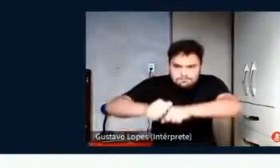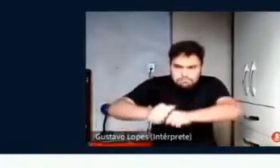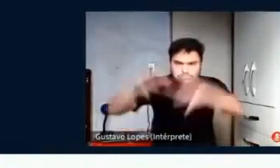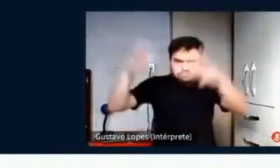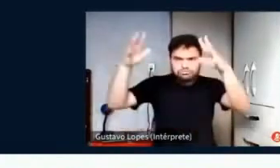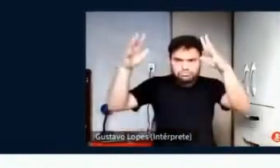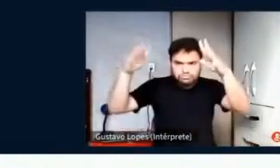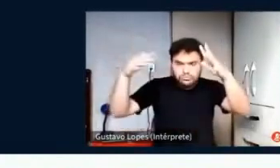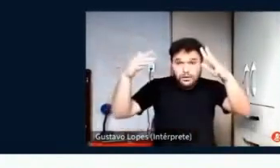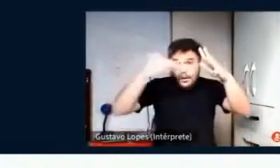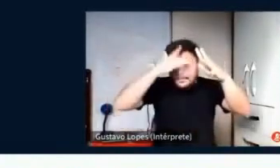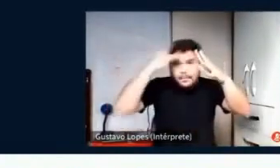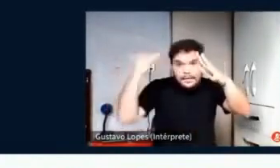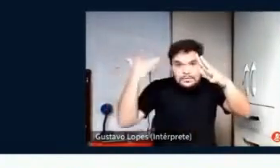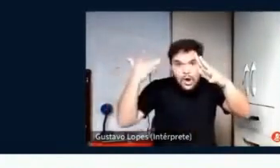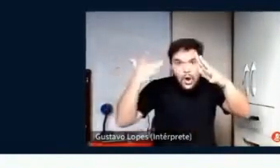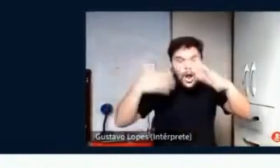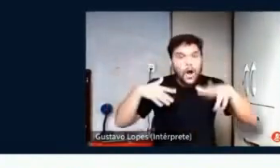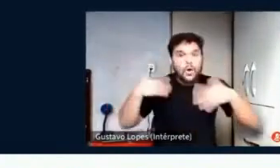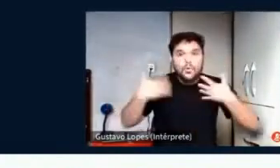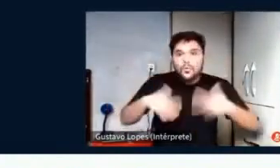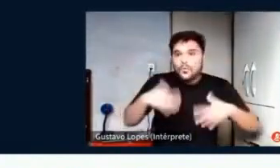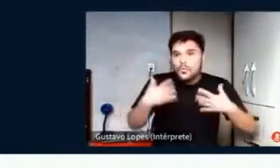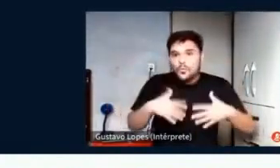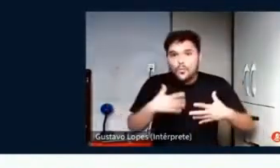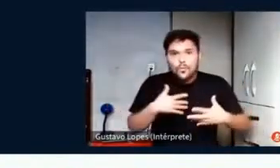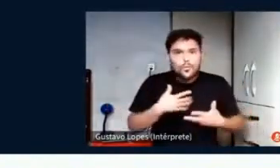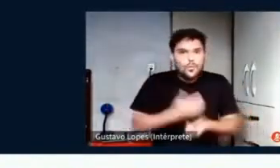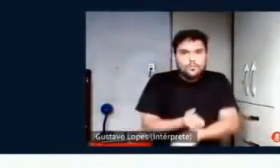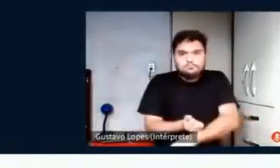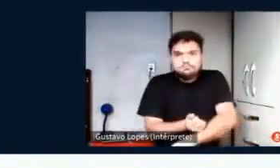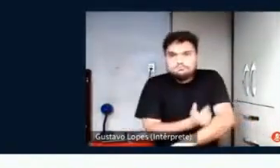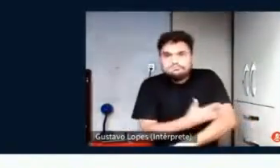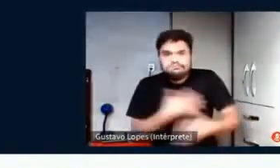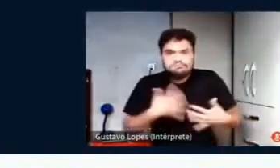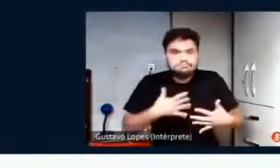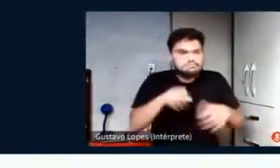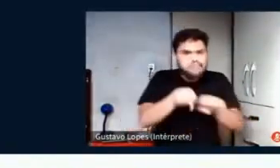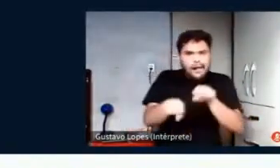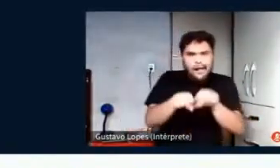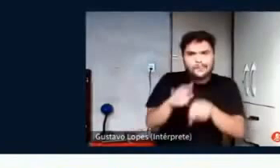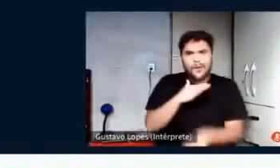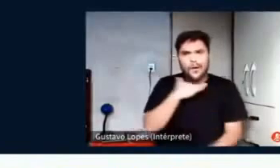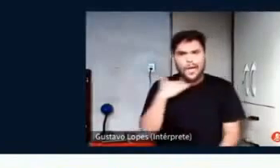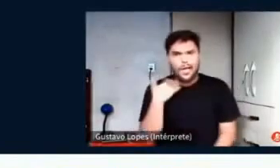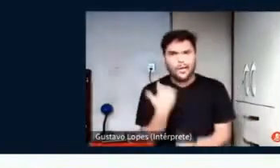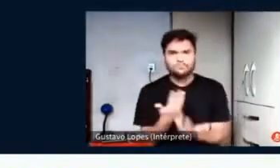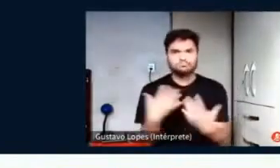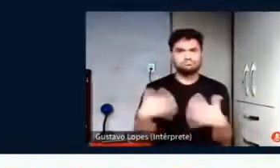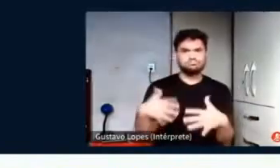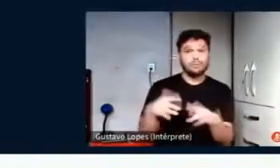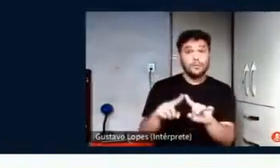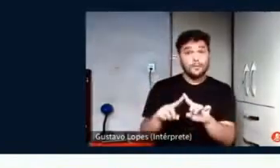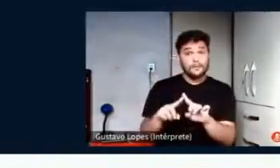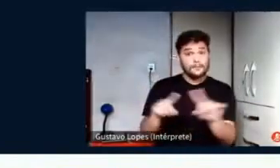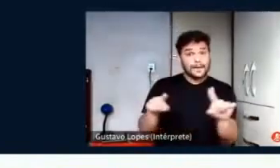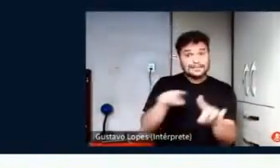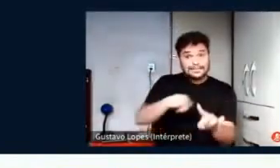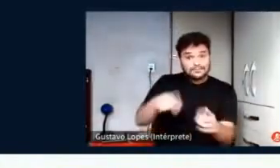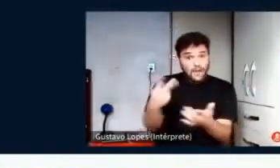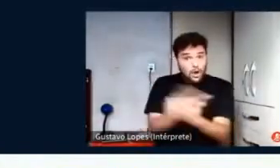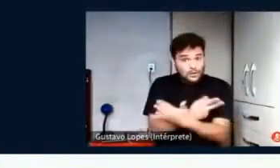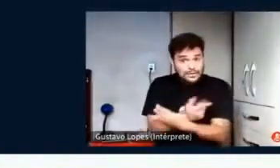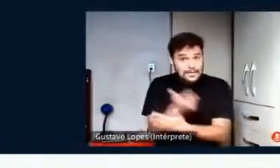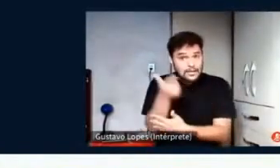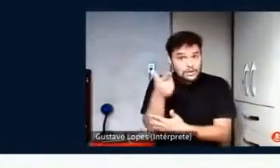fica comovido ao mesmo tempo, porque muitas mortes, ou seja, mas você sabe que aquilo não vai acontecer de novo no